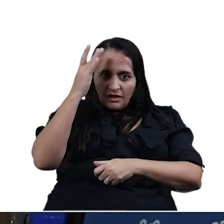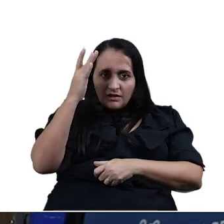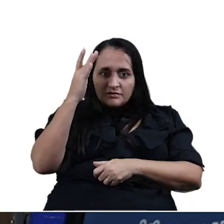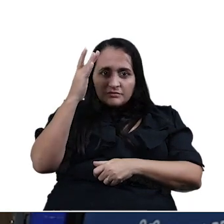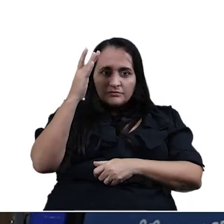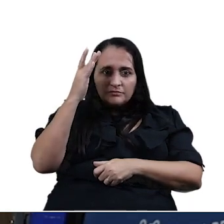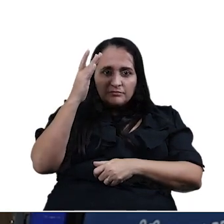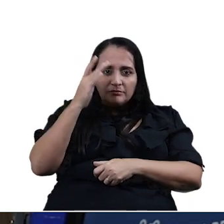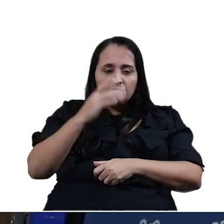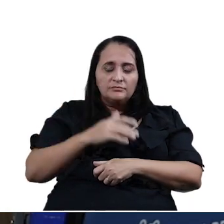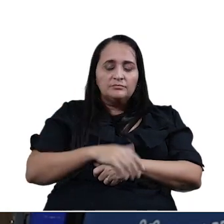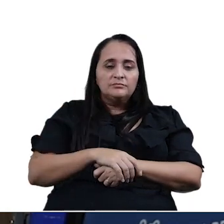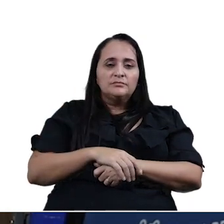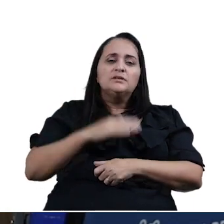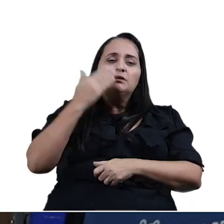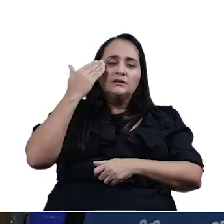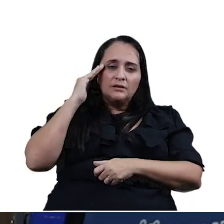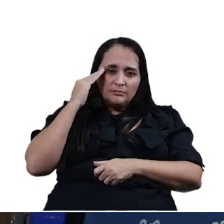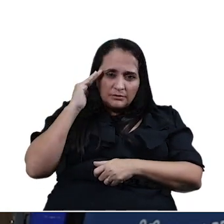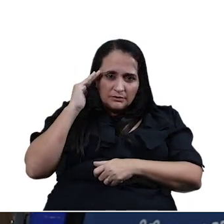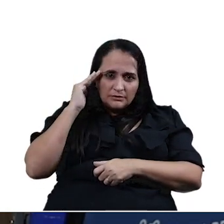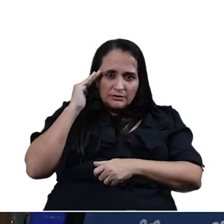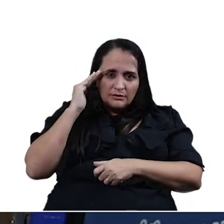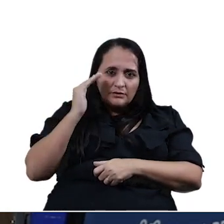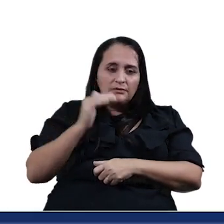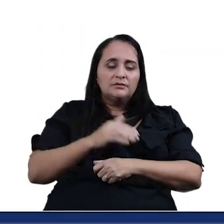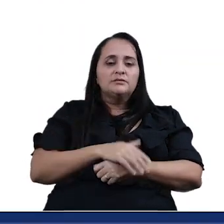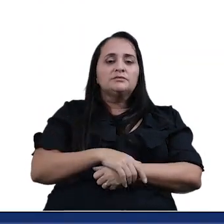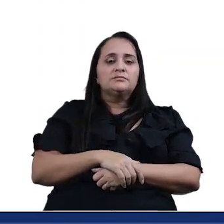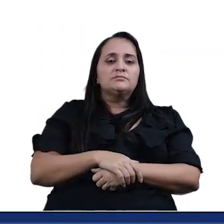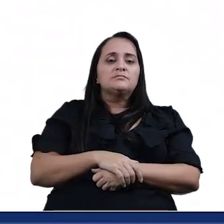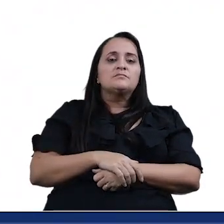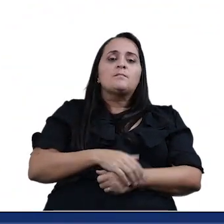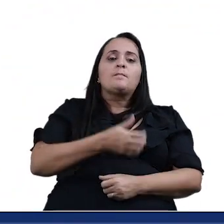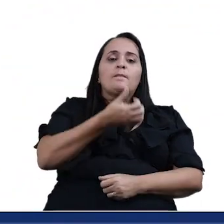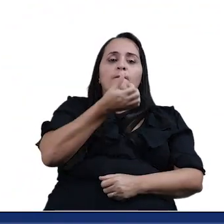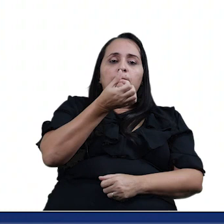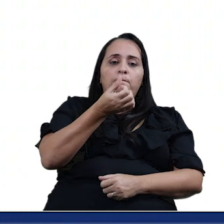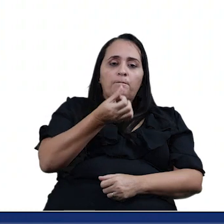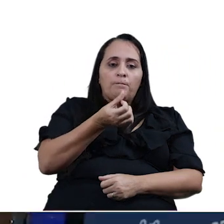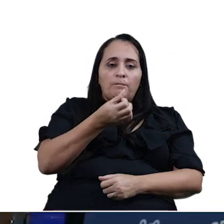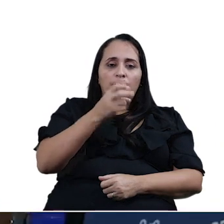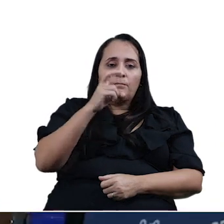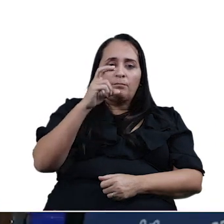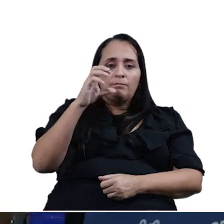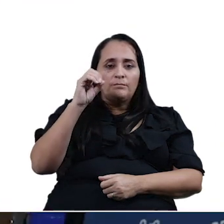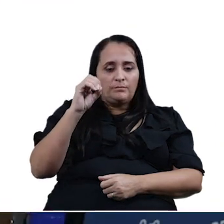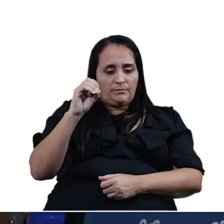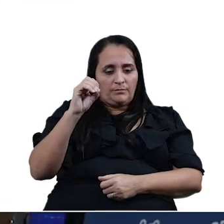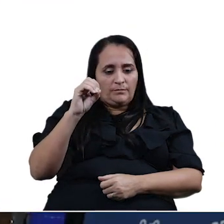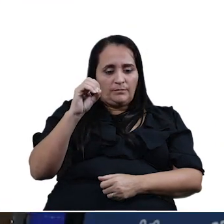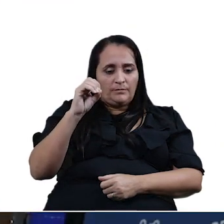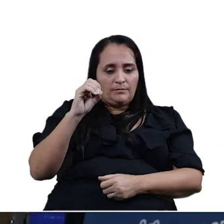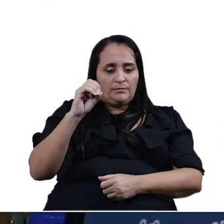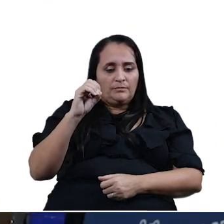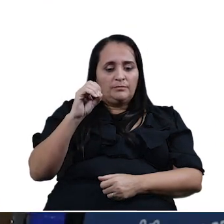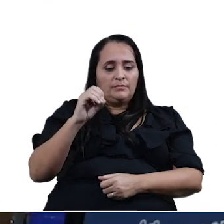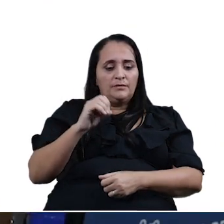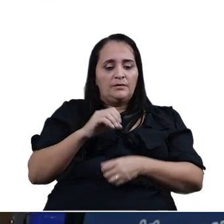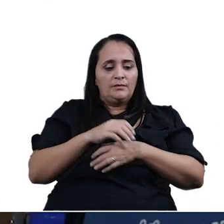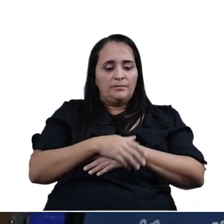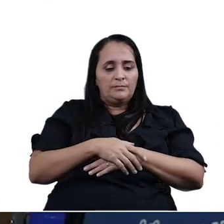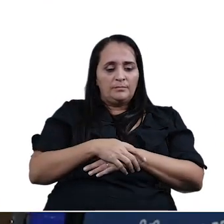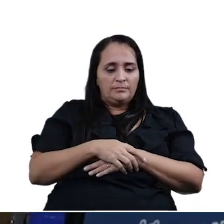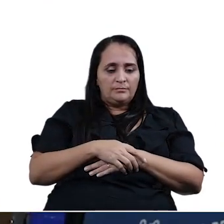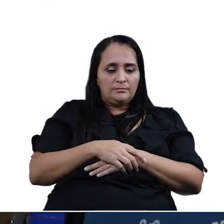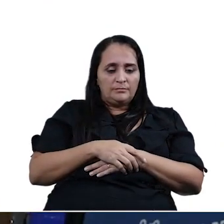Fácil? Tá dando para entender? Agora, 650. Deixa eu riscar aqui pra gente ficar mais tranquila